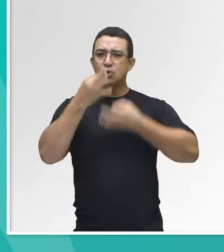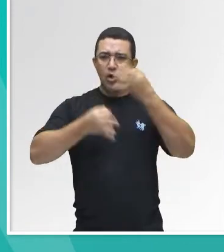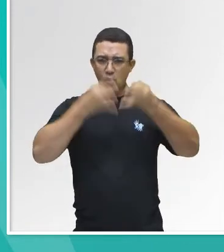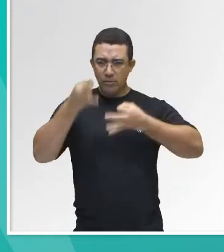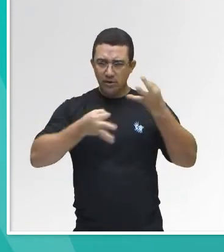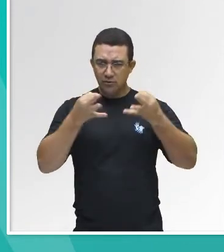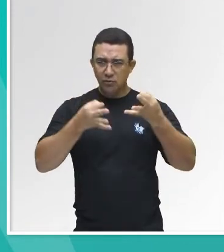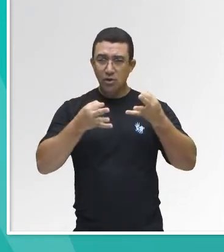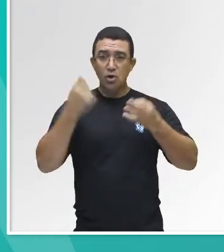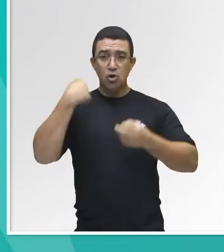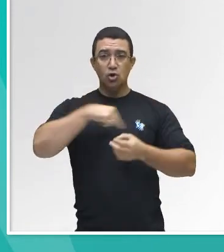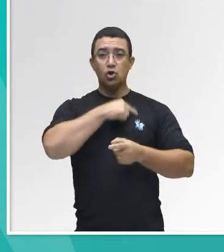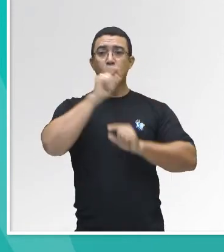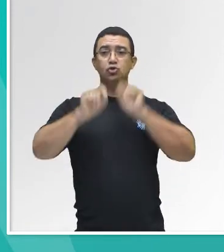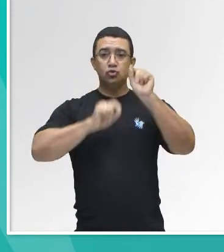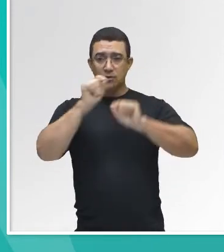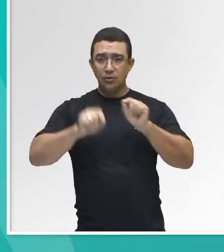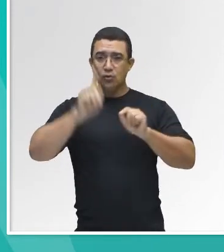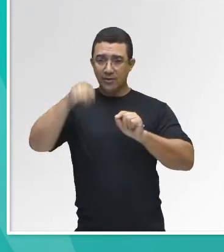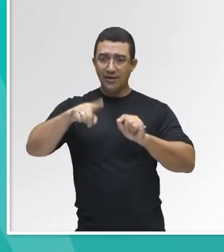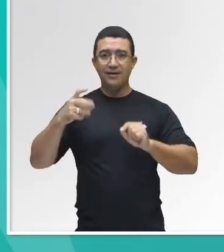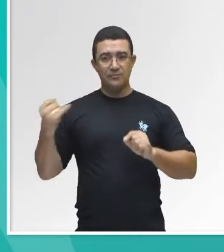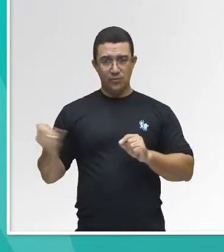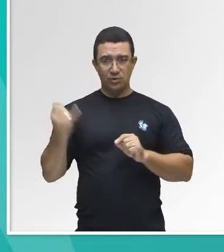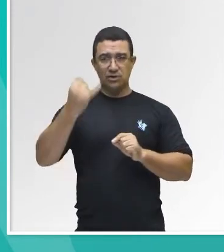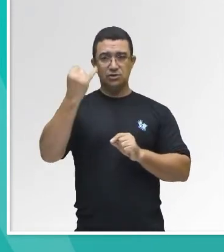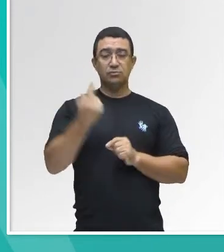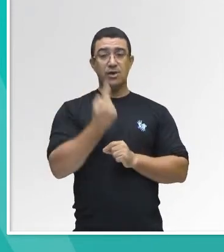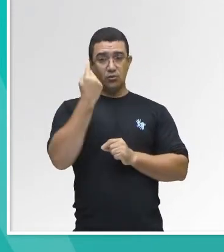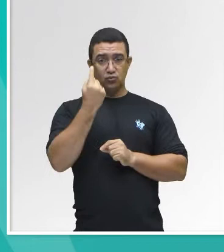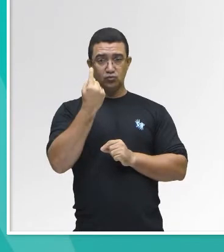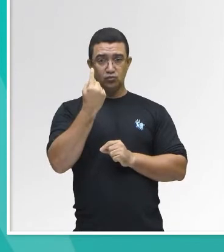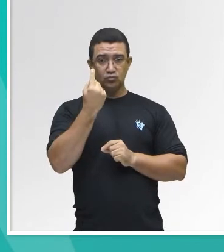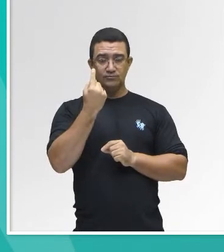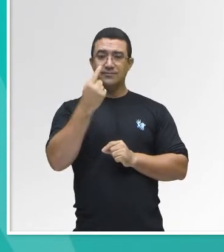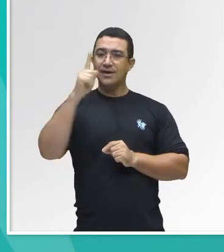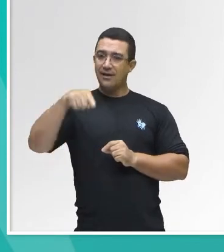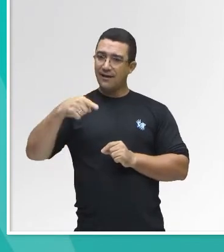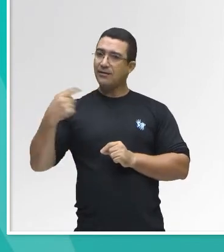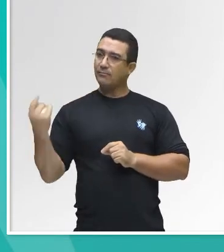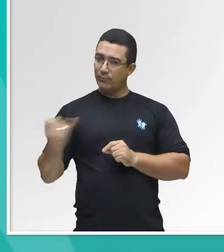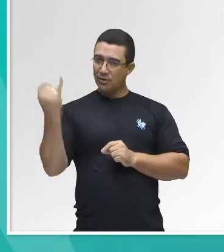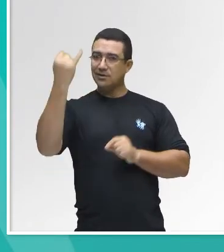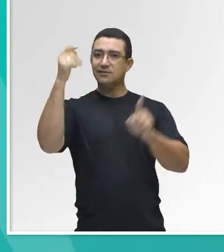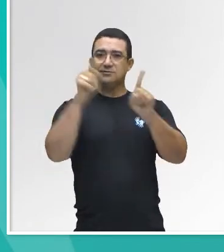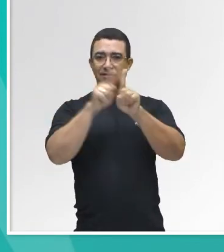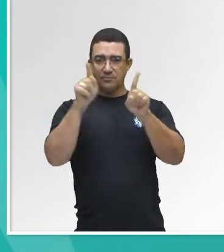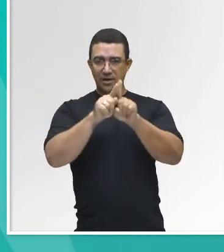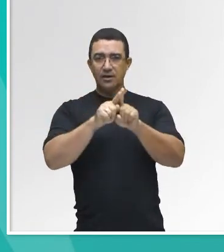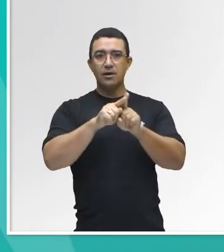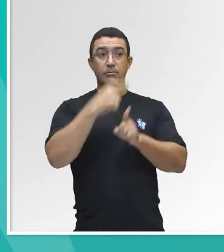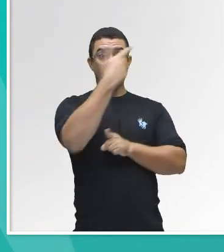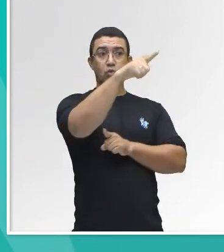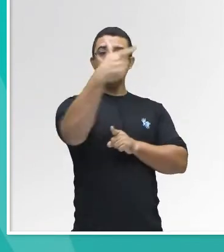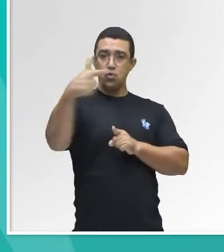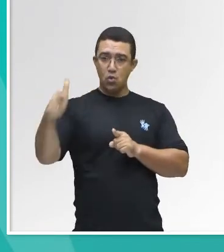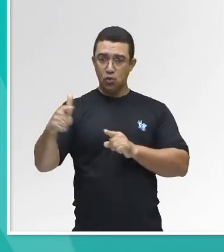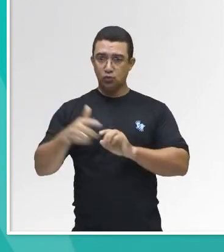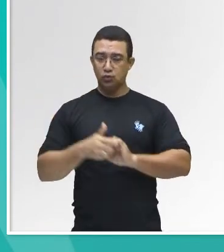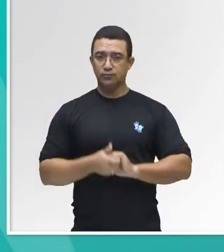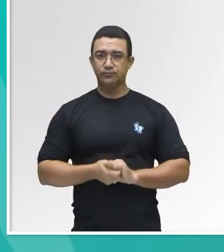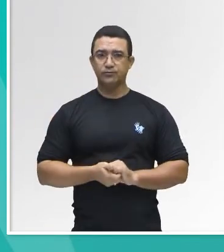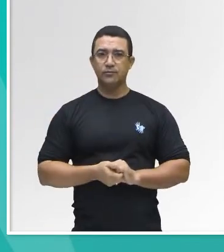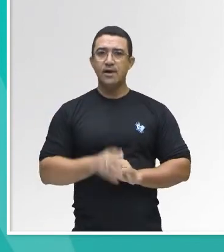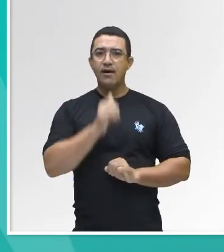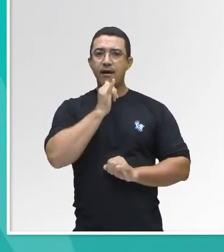deduz que o que é válido para um é válido para o outro, né? Então, nós temos aqui um